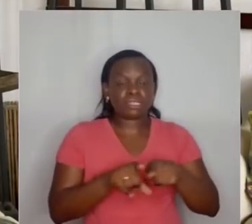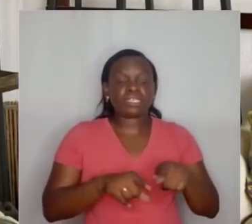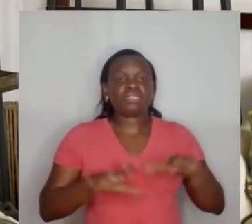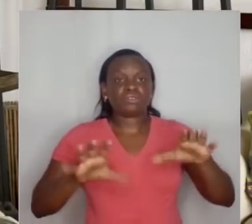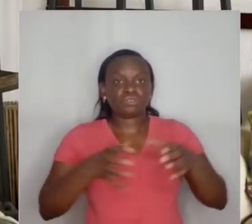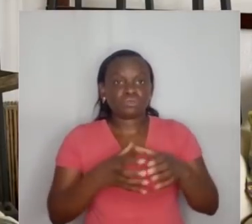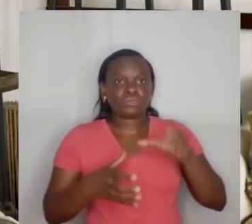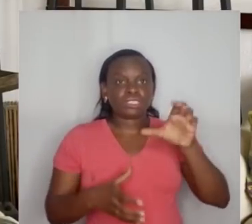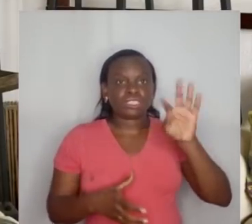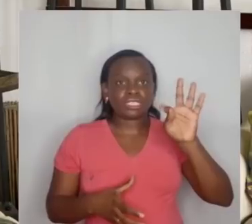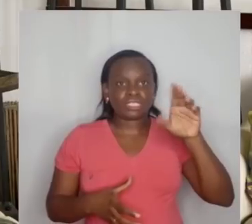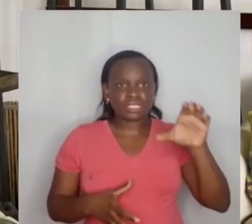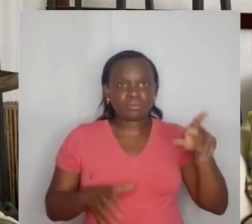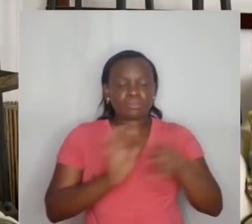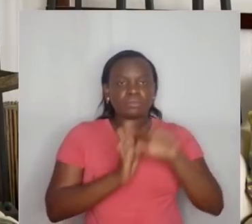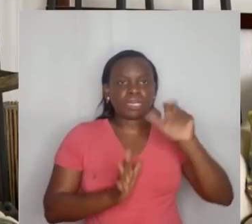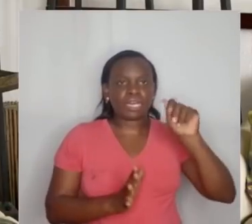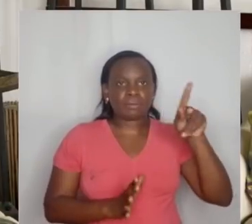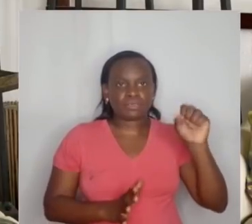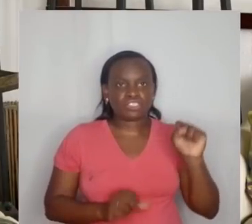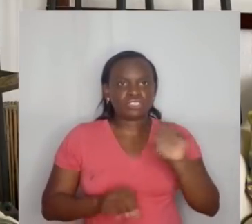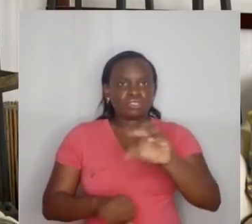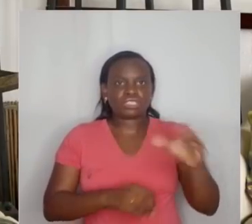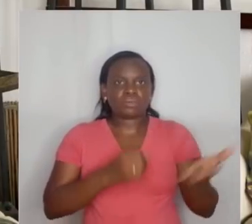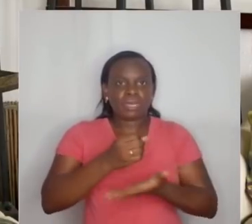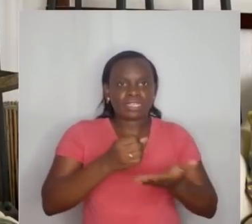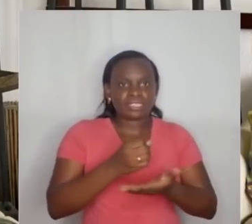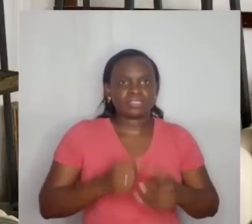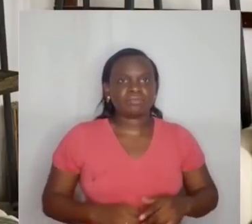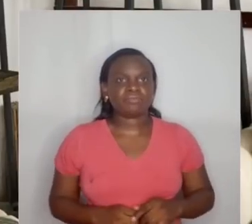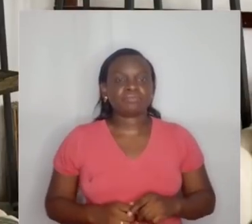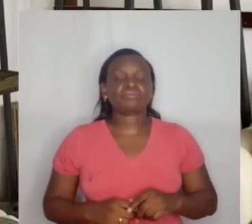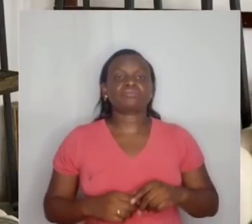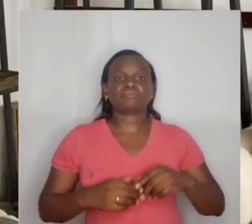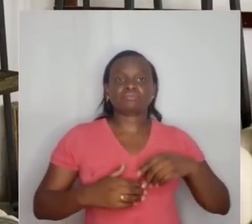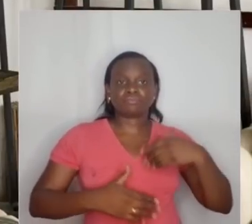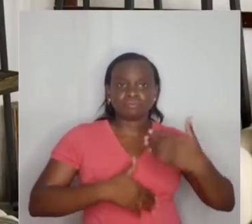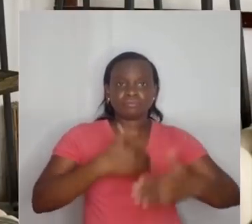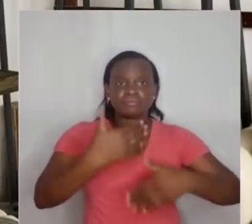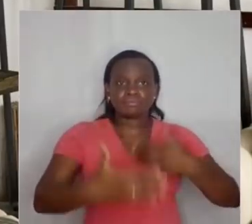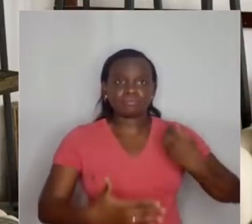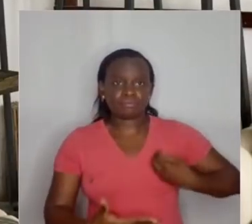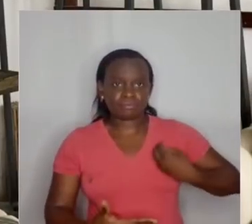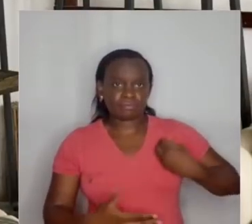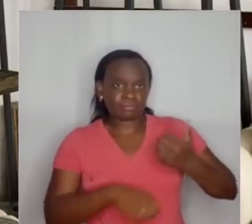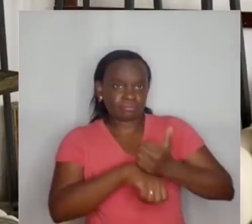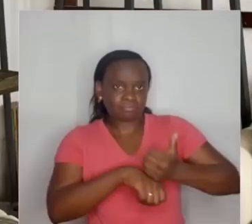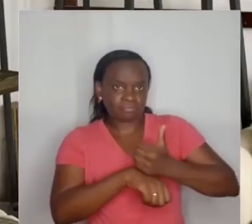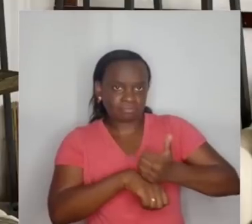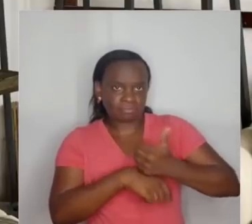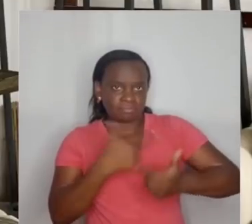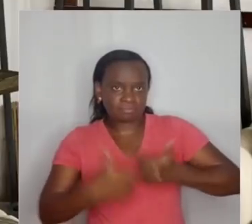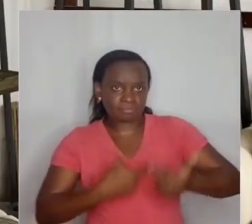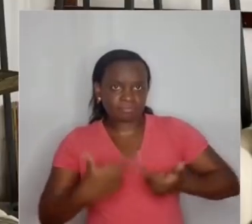e do CTC da CAPES, da Educação Básica. Ao longo de sua vida profissional,